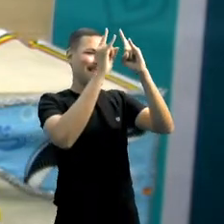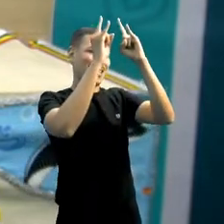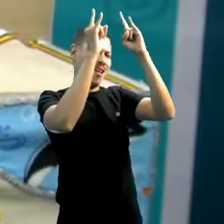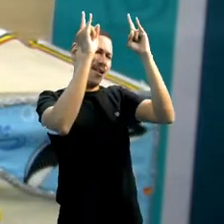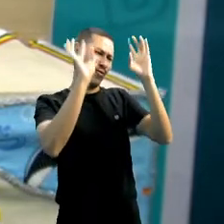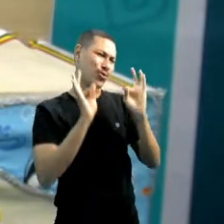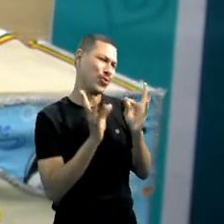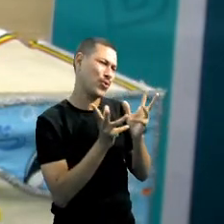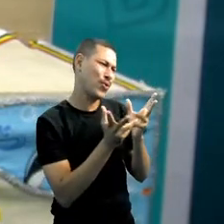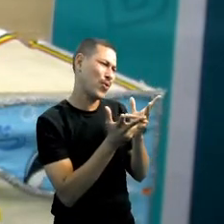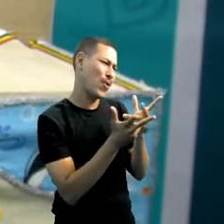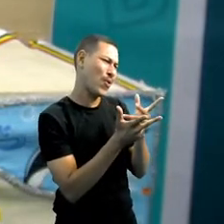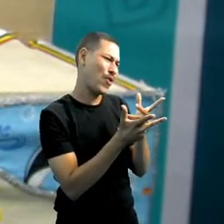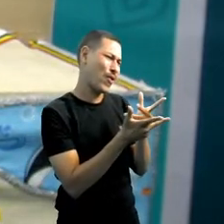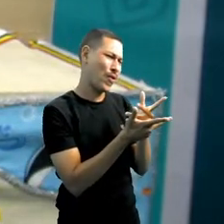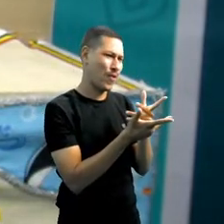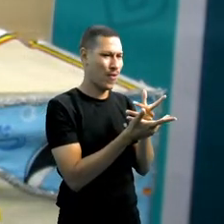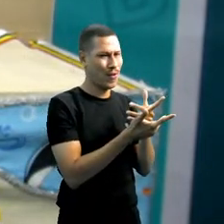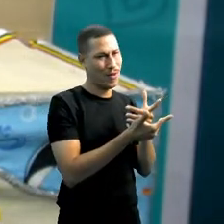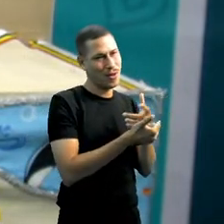Isso mesmo, leiturinha.